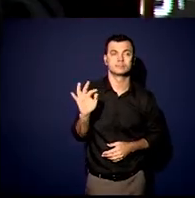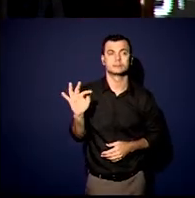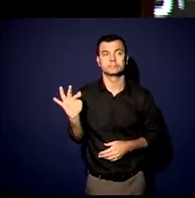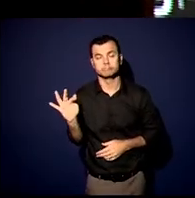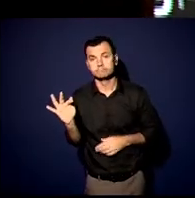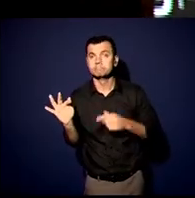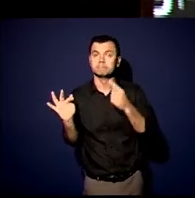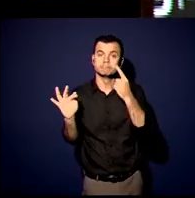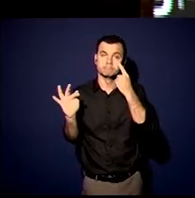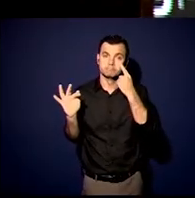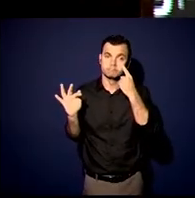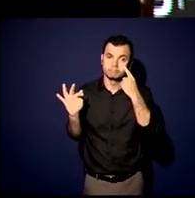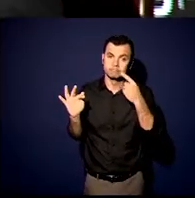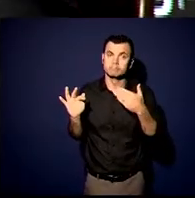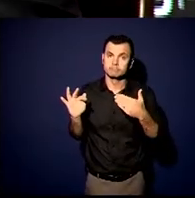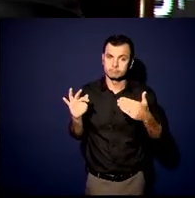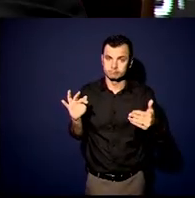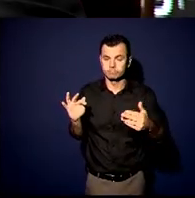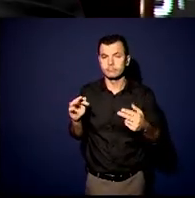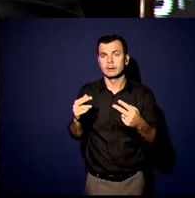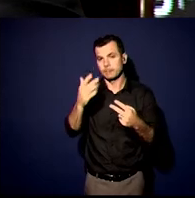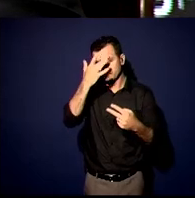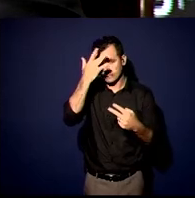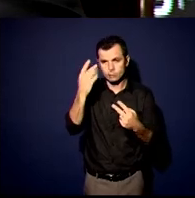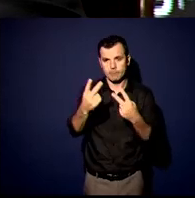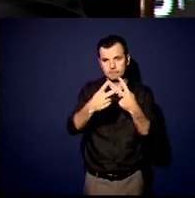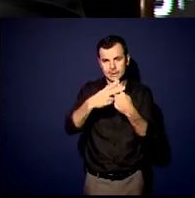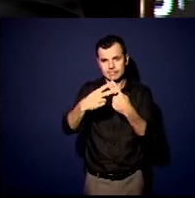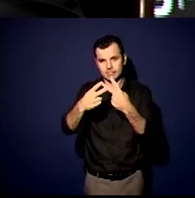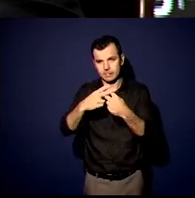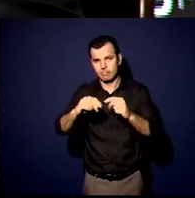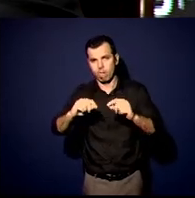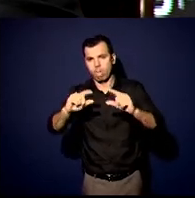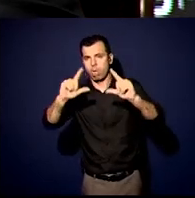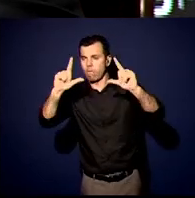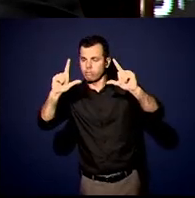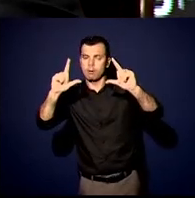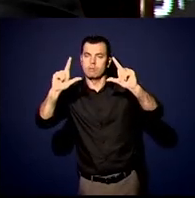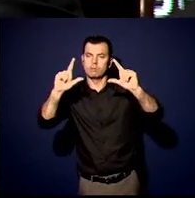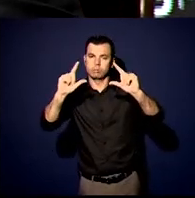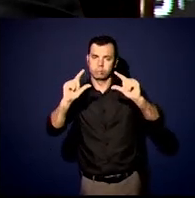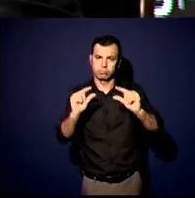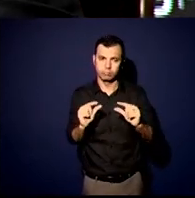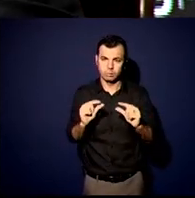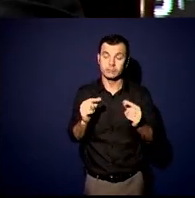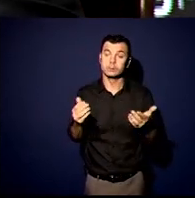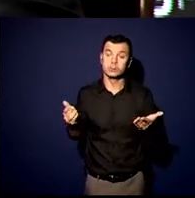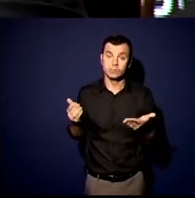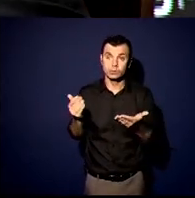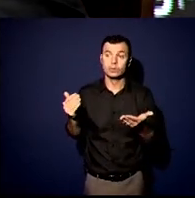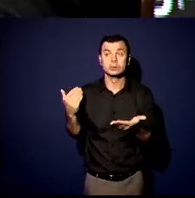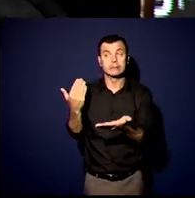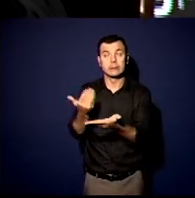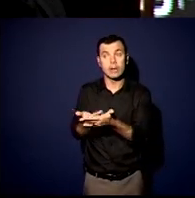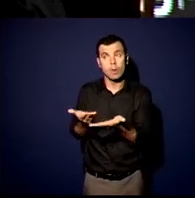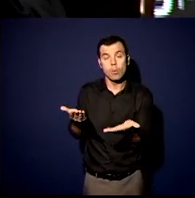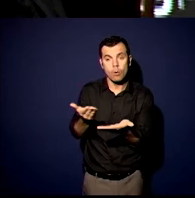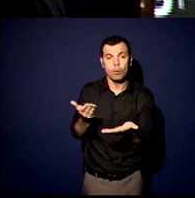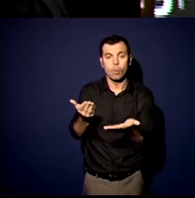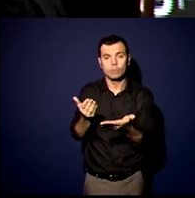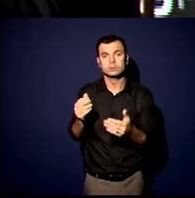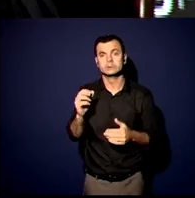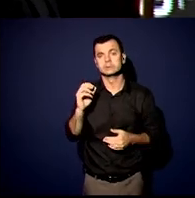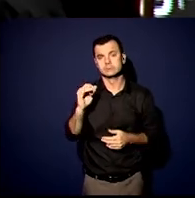ter uma tendência de decréscimo da população carcerária mas hoje até onde a vista alcança se nós conseguirmos